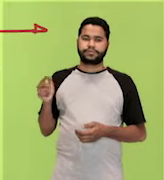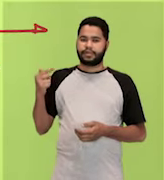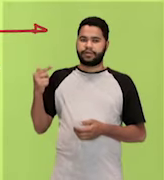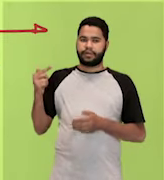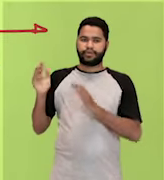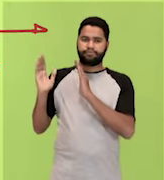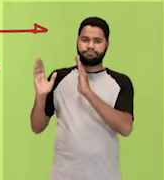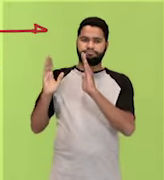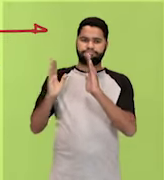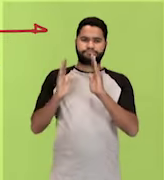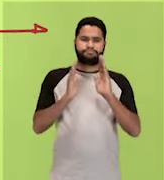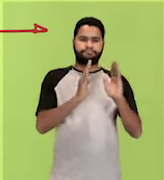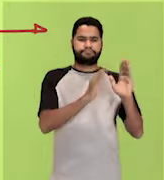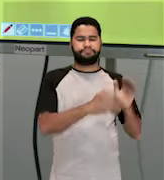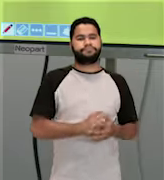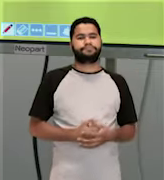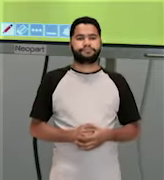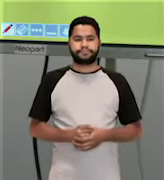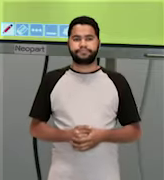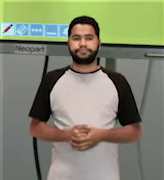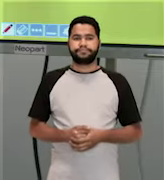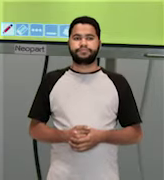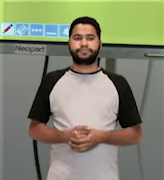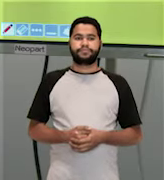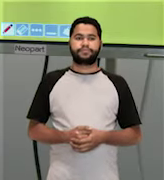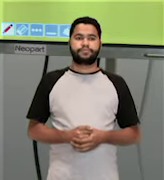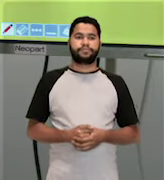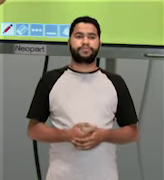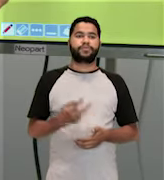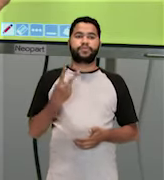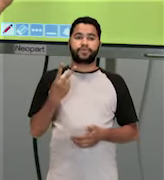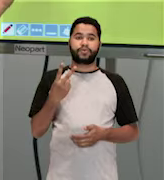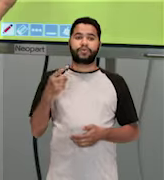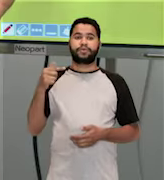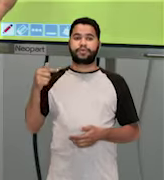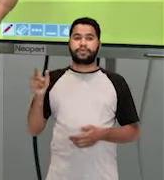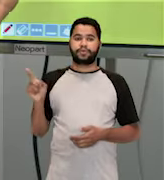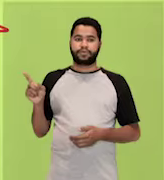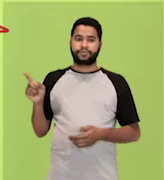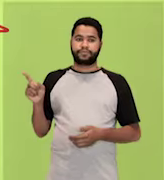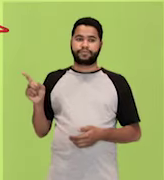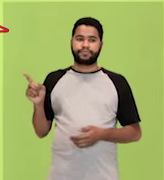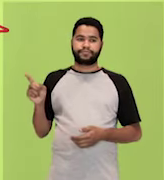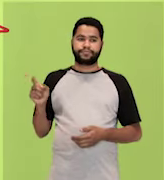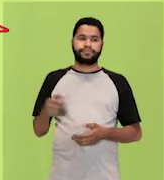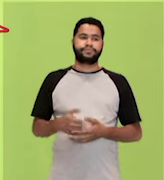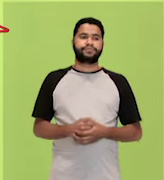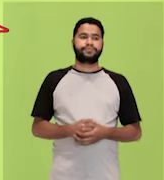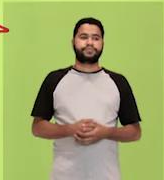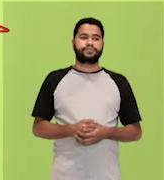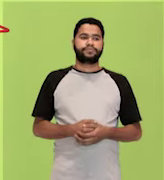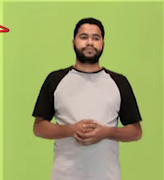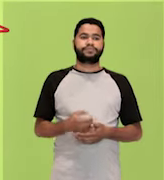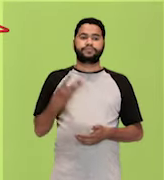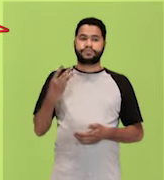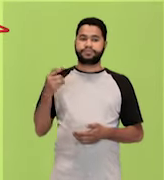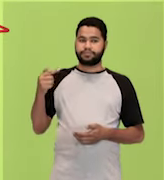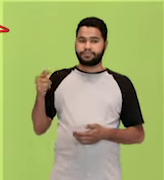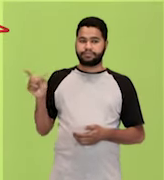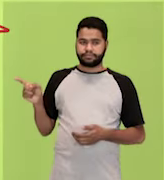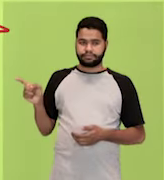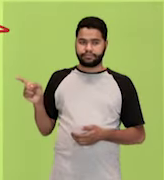5, 6 e 7. Tá? 2/7, segunda marquinha.